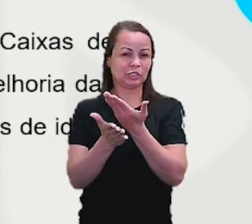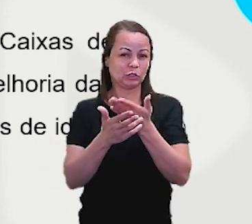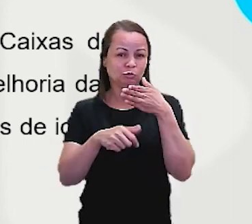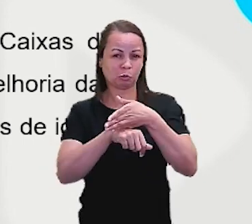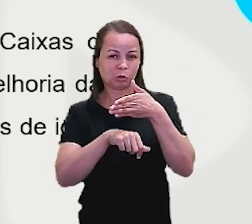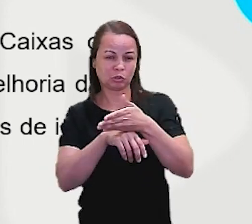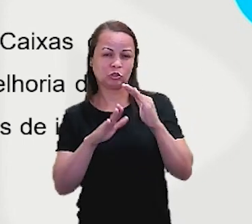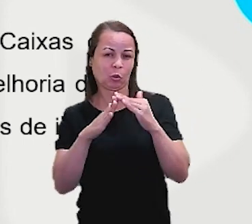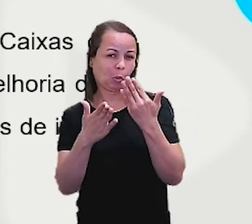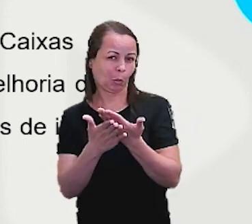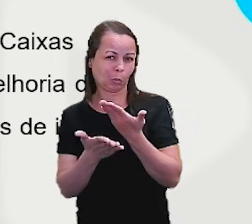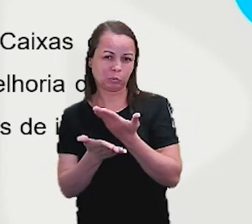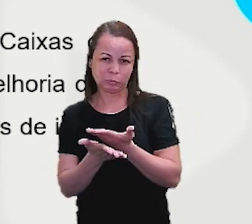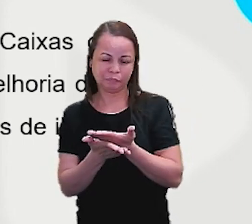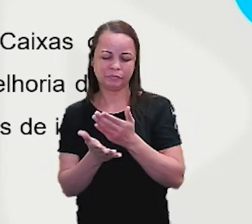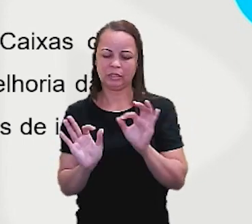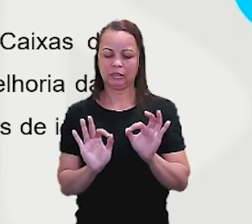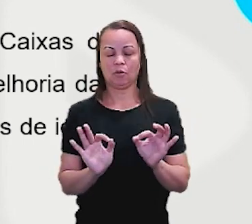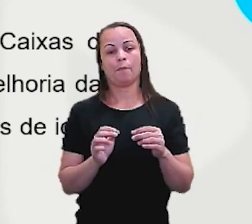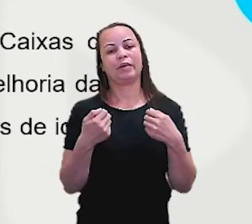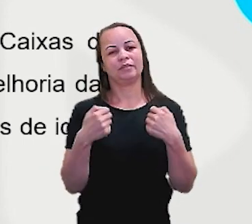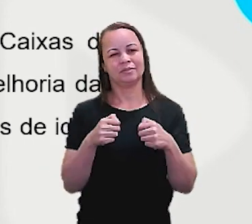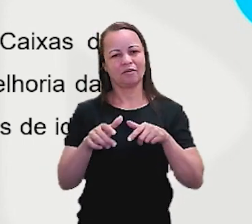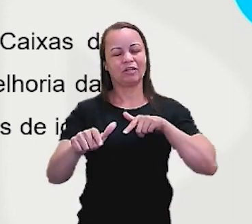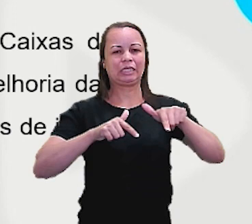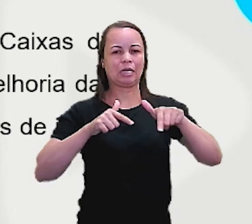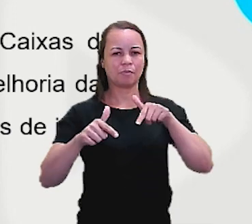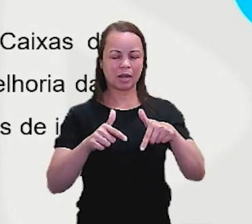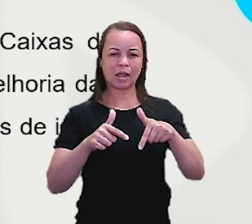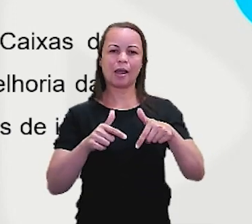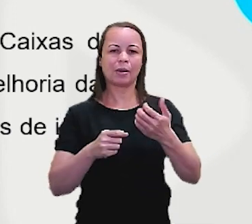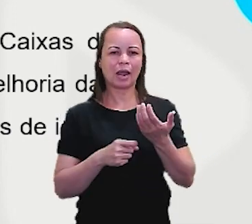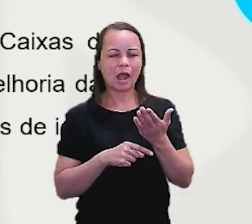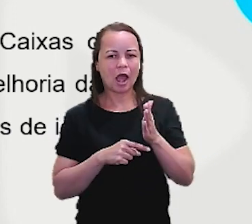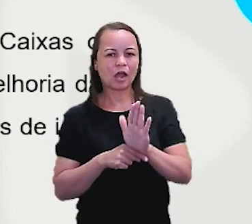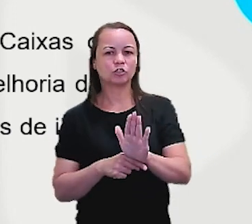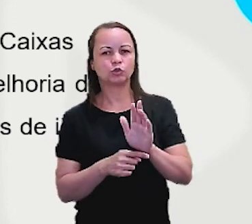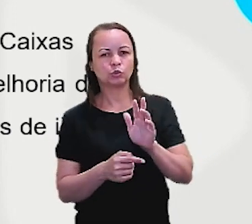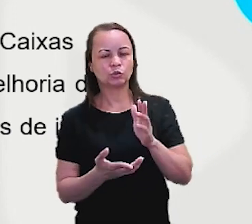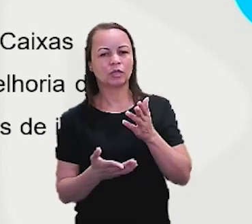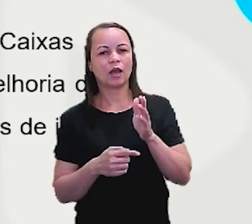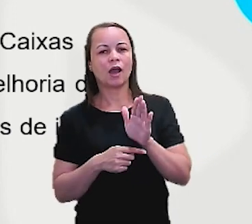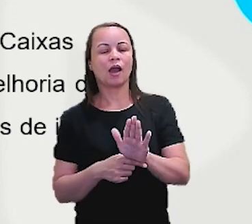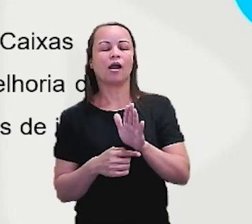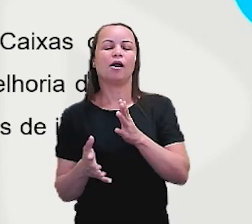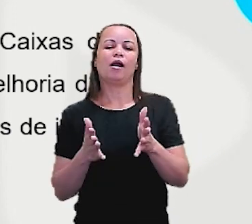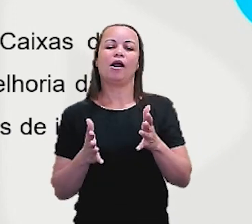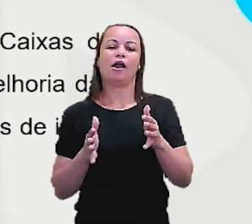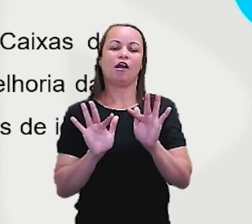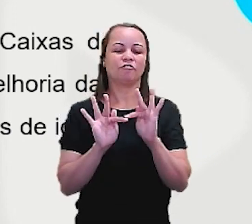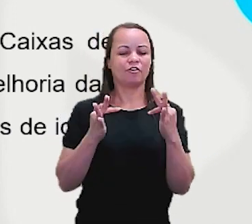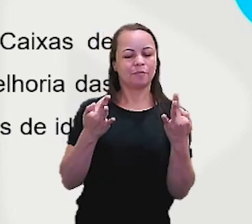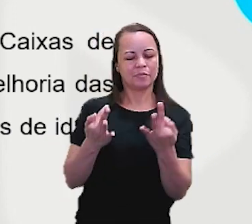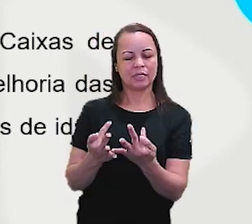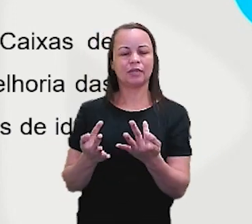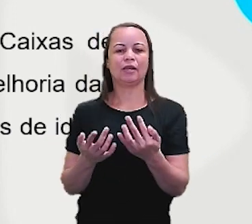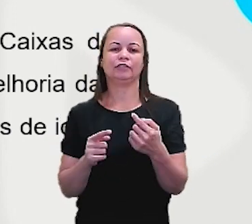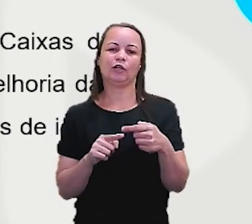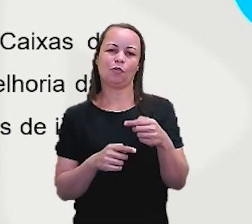que trabalhar para poder ajudar a manter a família, para ajudar a manter a casa. Então, as crianças também